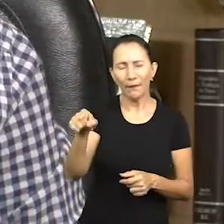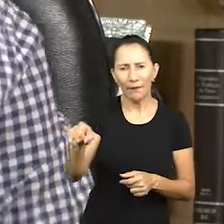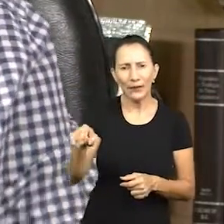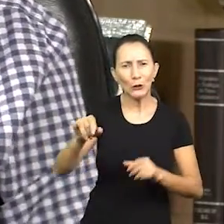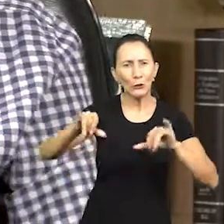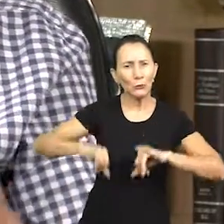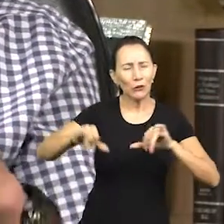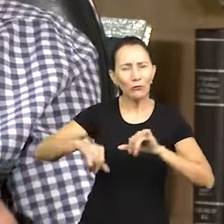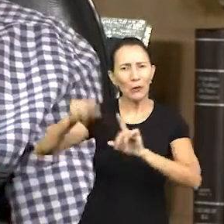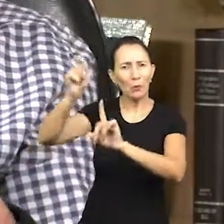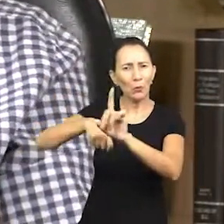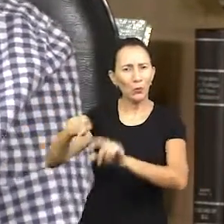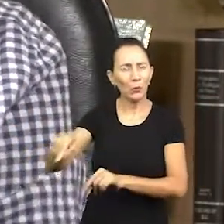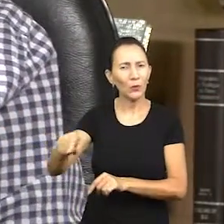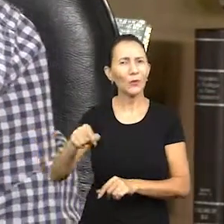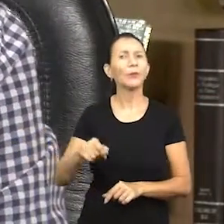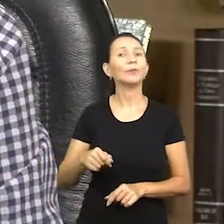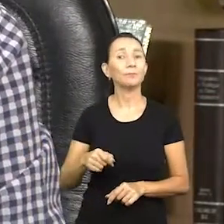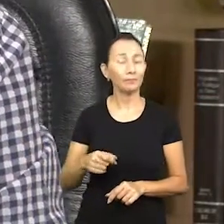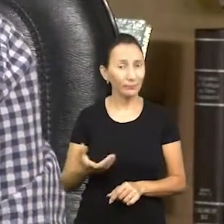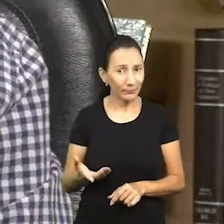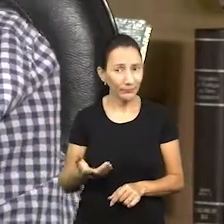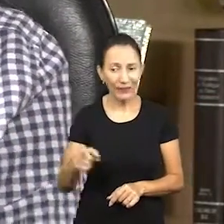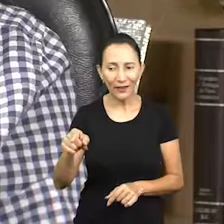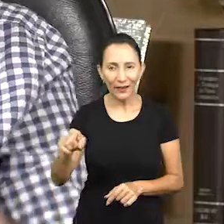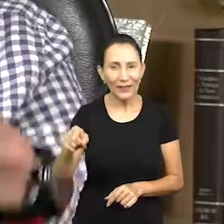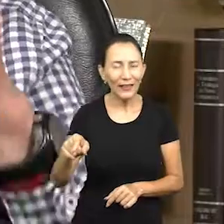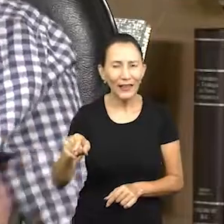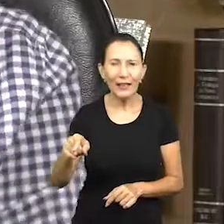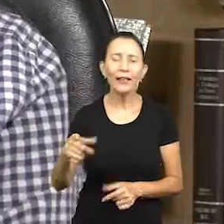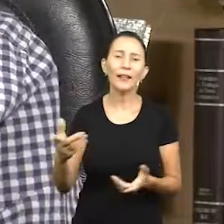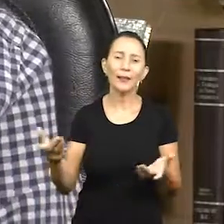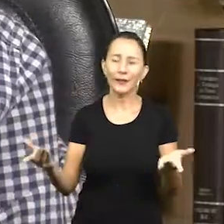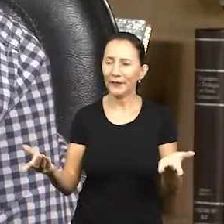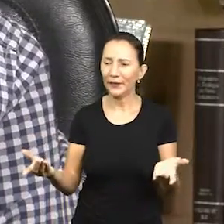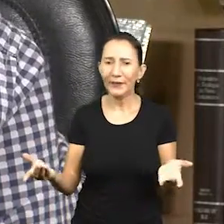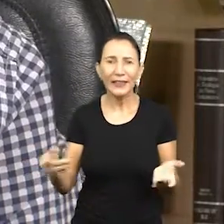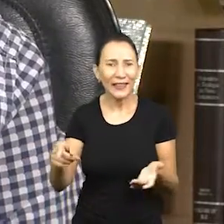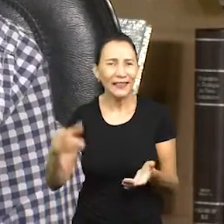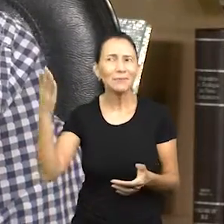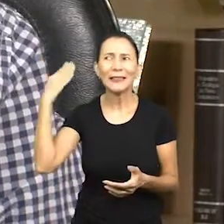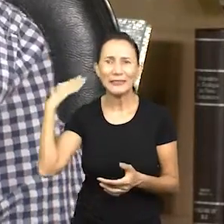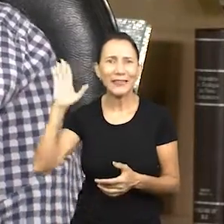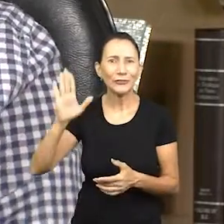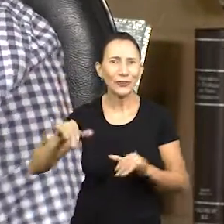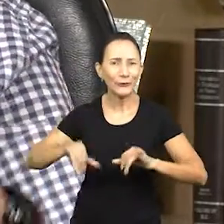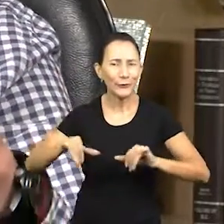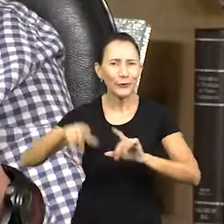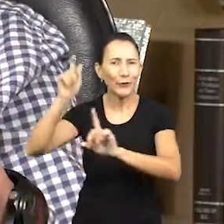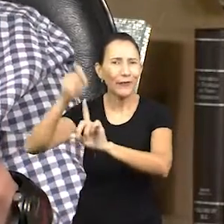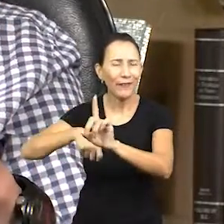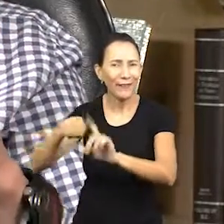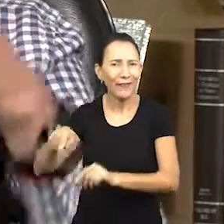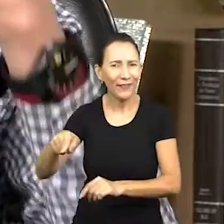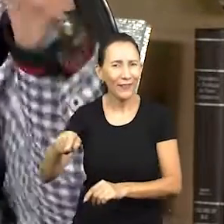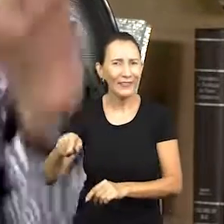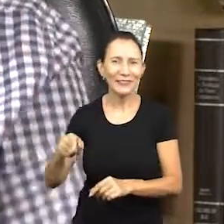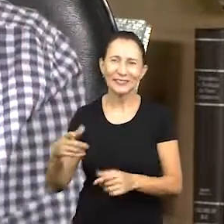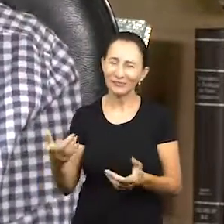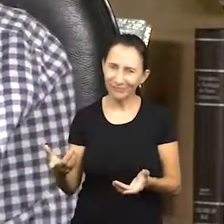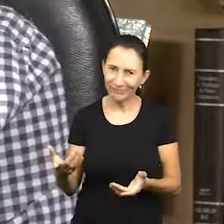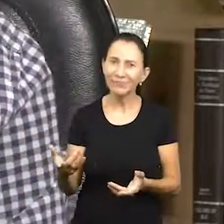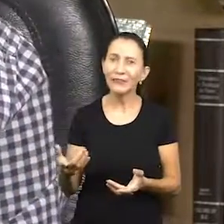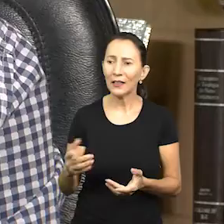sexualmente e não é hoje uma pessoa envolvida sexualmente de forma pecaminosa, porque ninguém